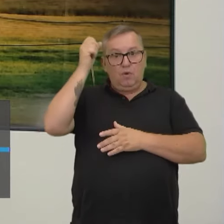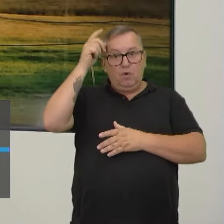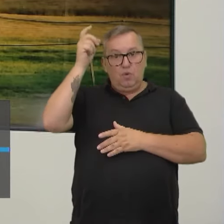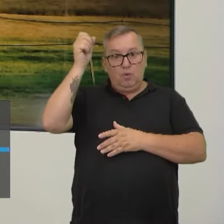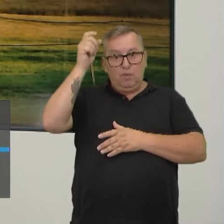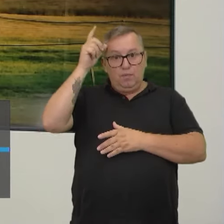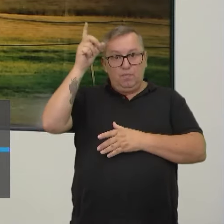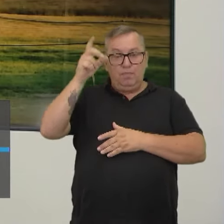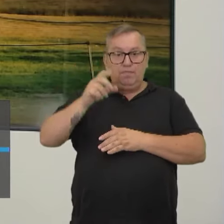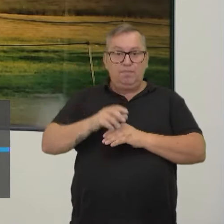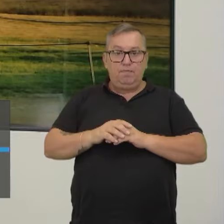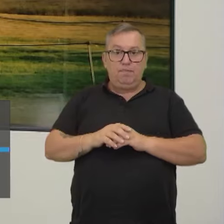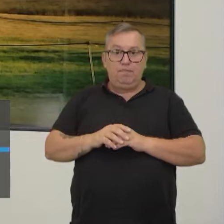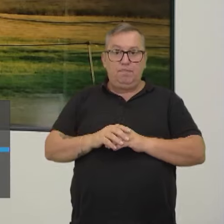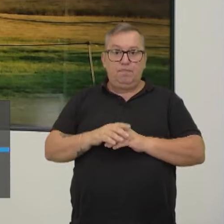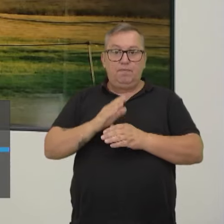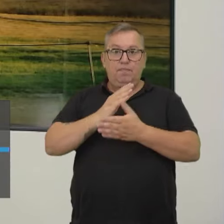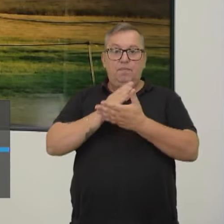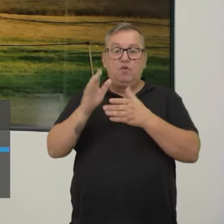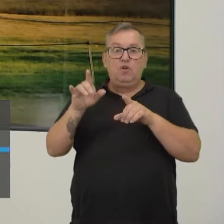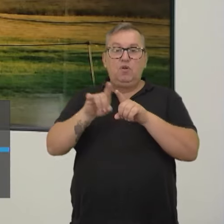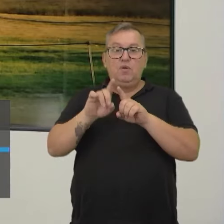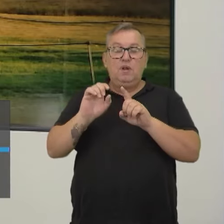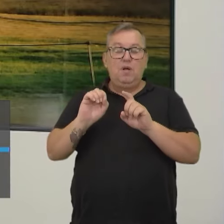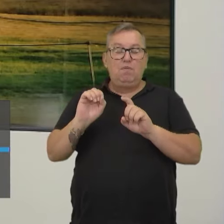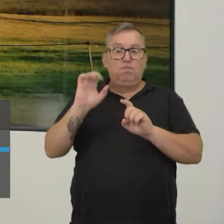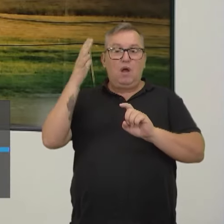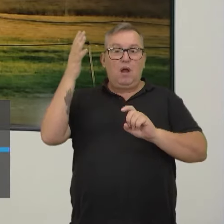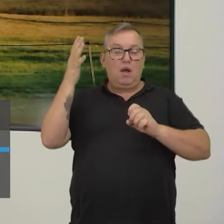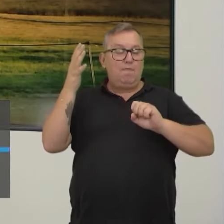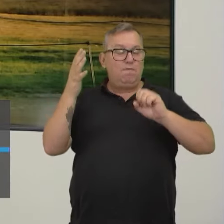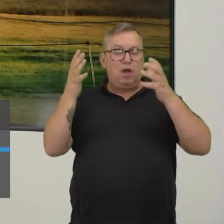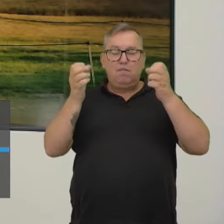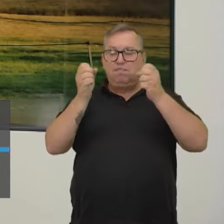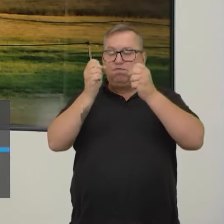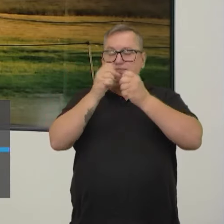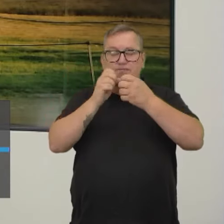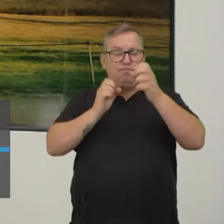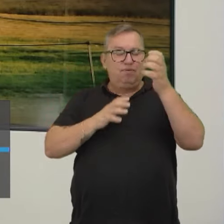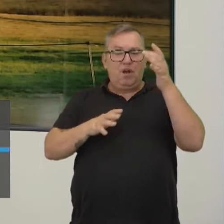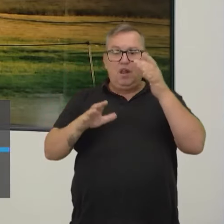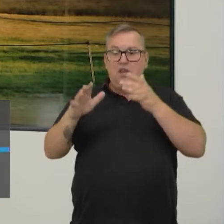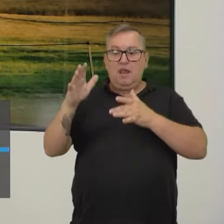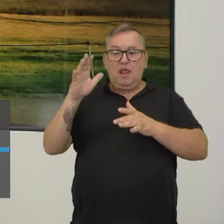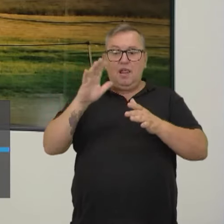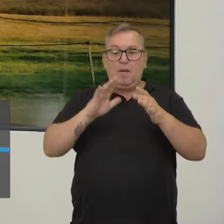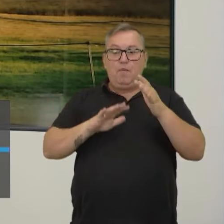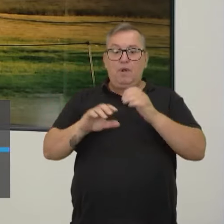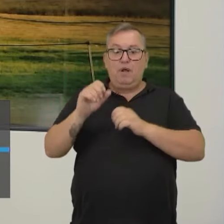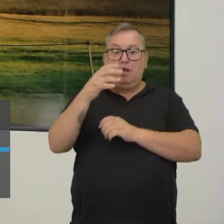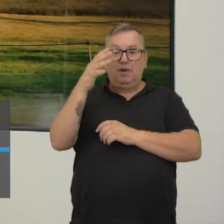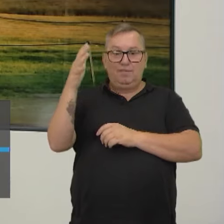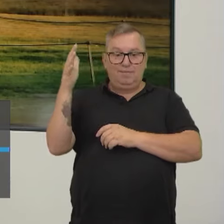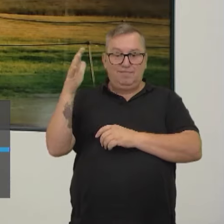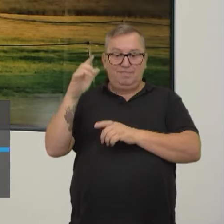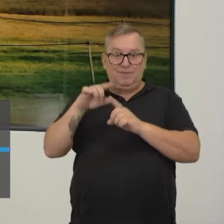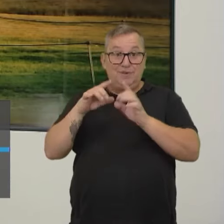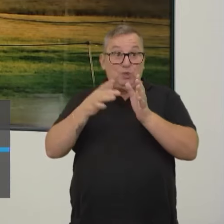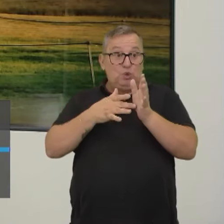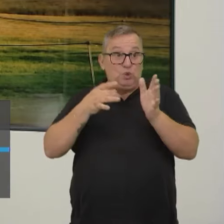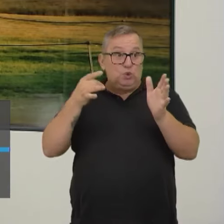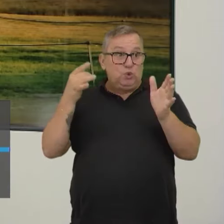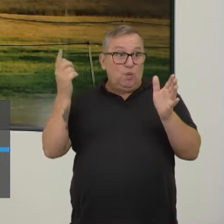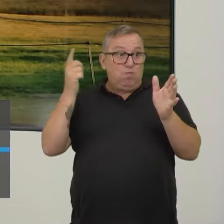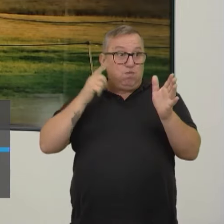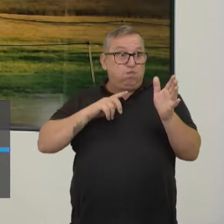quando ele começa a se fixar, ele começa a celebrar a natureza. Então, sempre que ele tem uma caça positiva, que ele